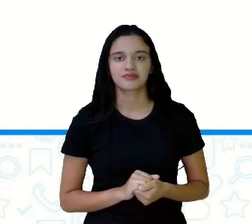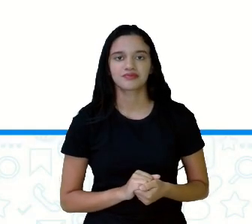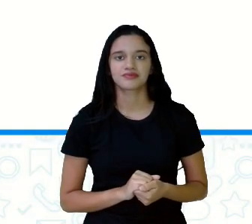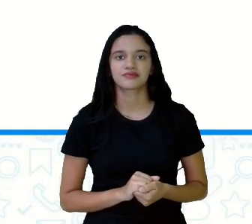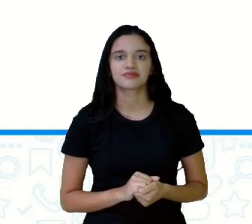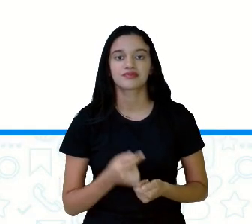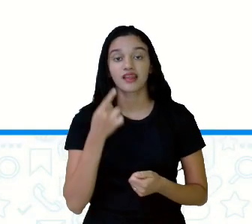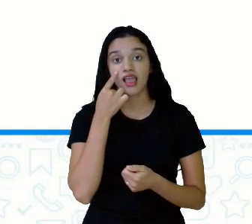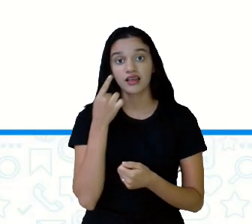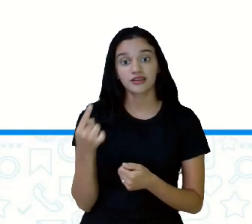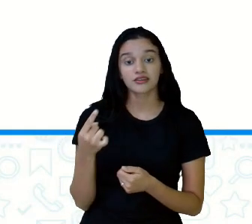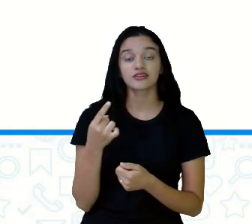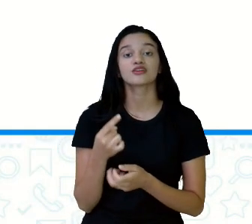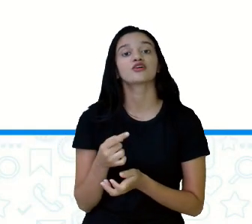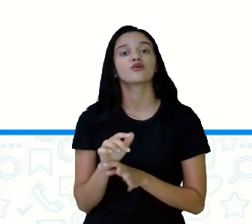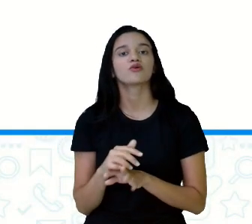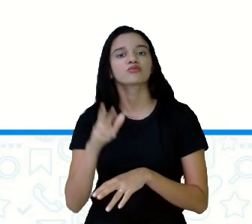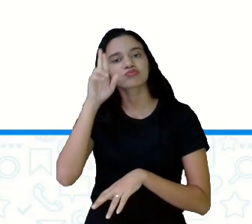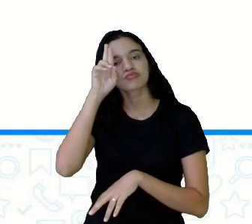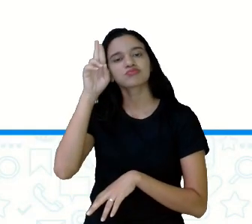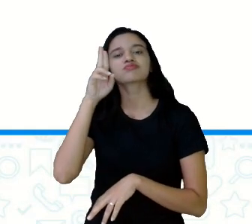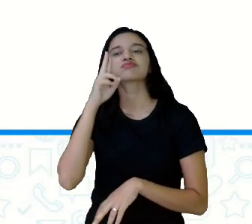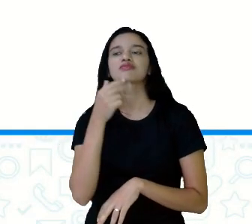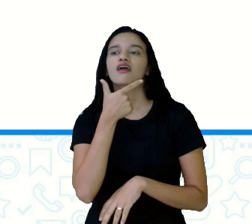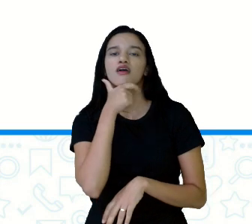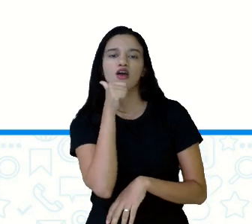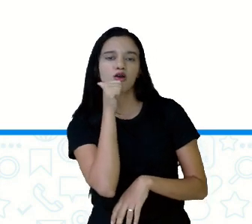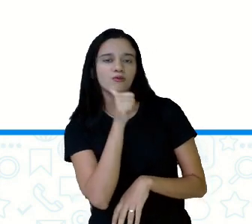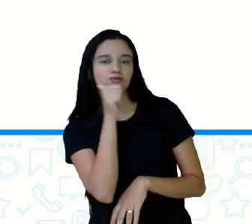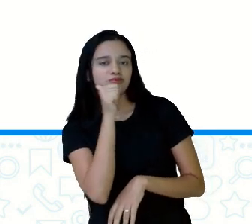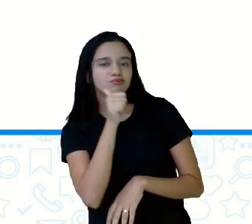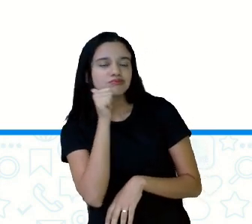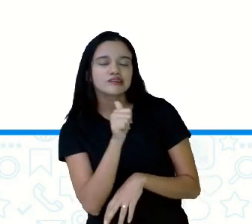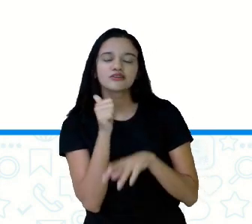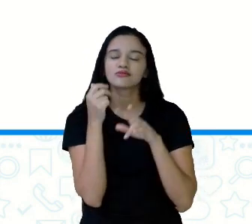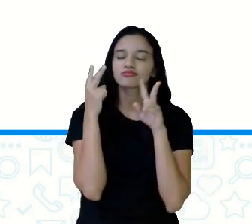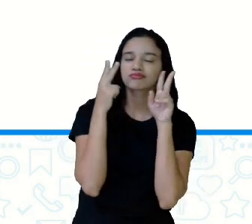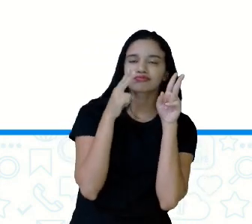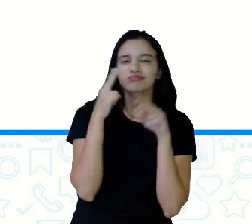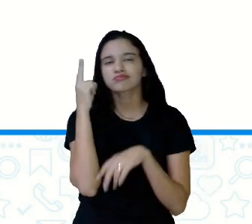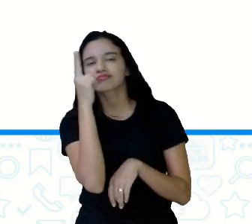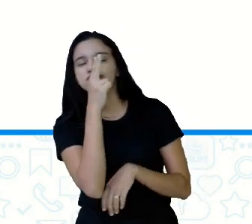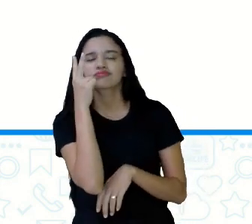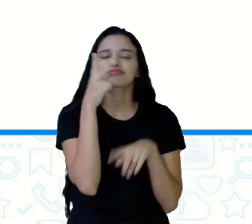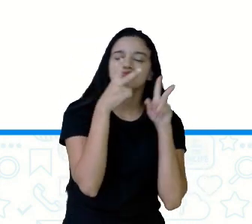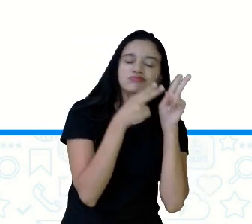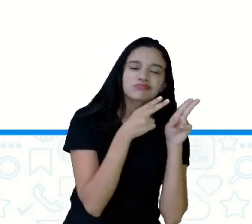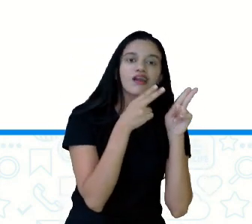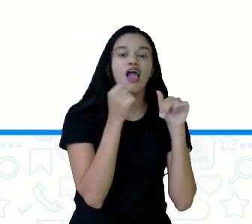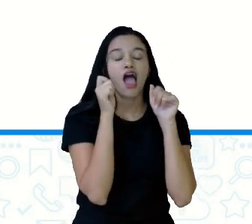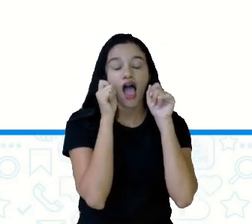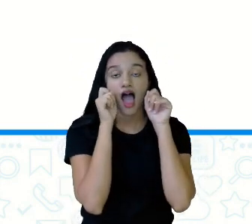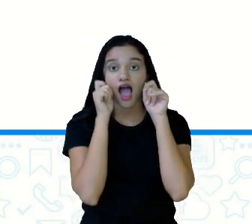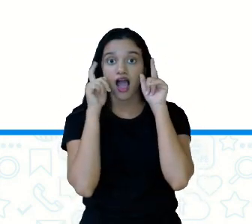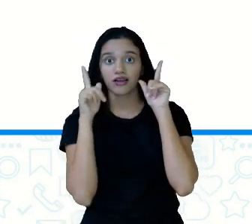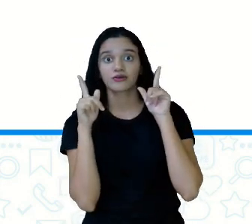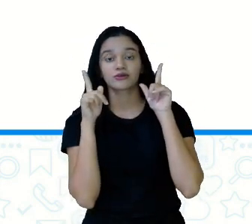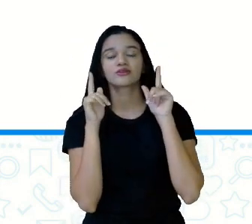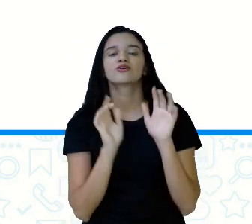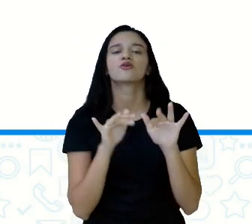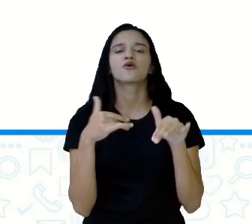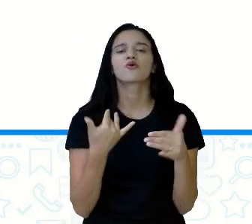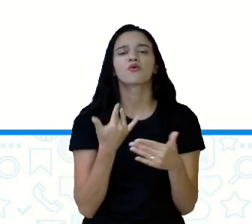Dona Capivara, ainda meio tonta de sono, acordou completamente